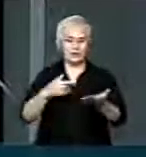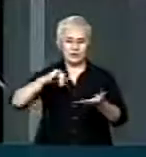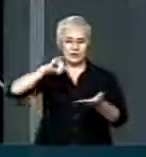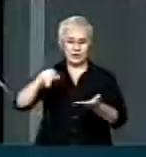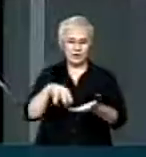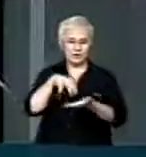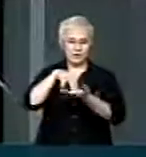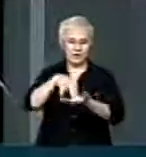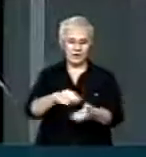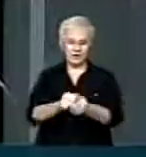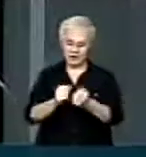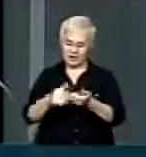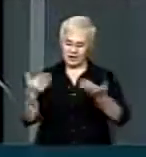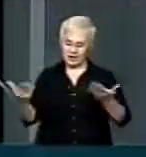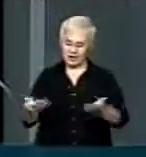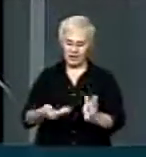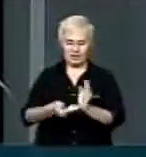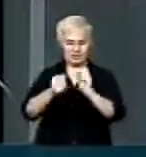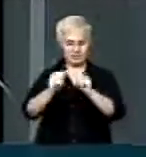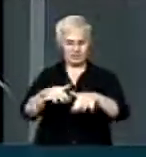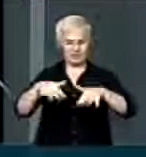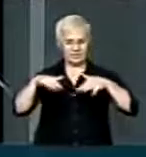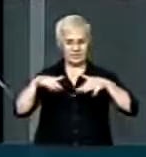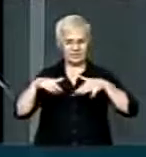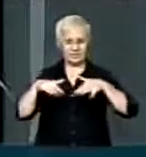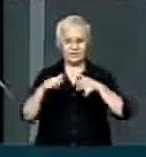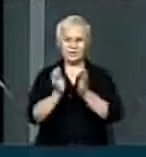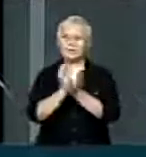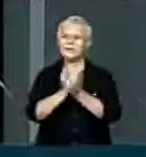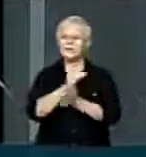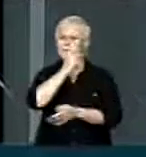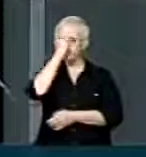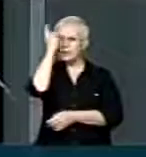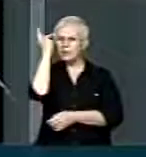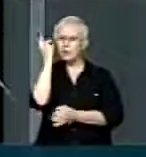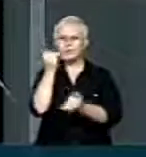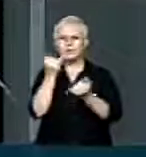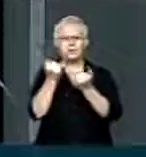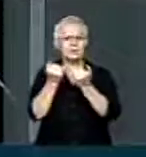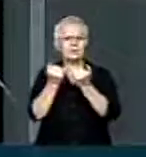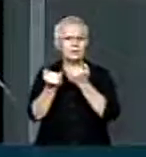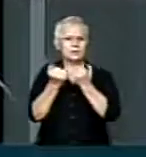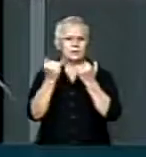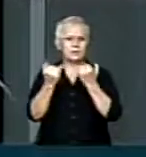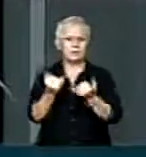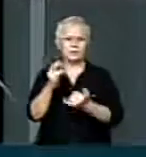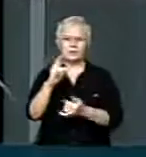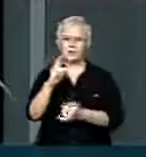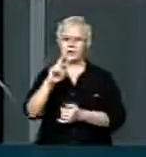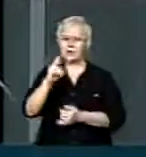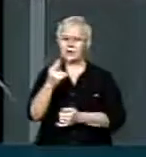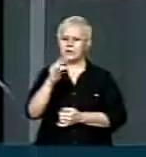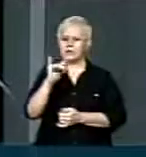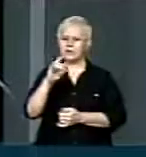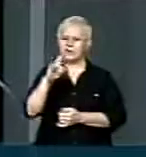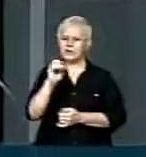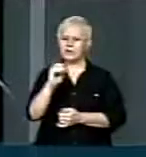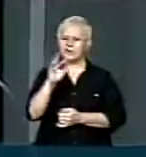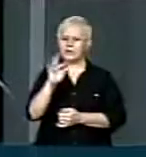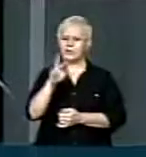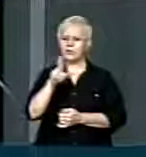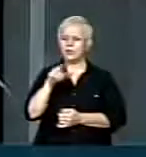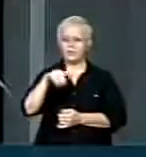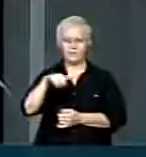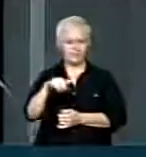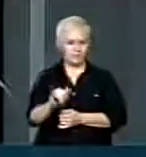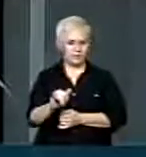demais parlamentares e povo brasileiro, a homens como Hirofumi Nakagiri. Veja que